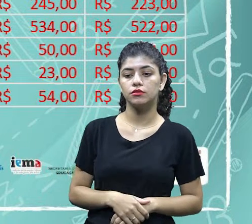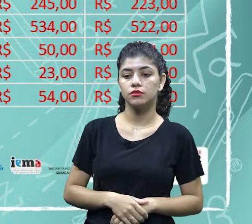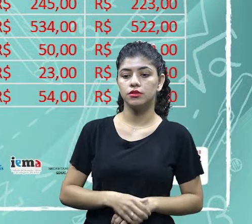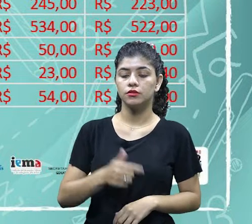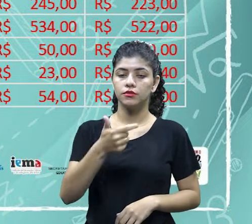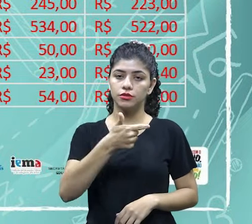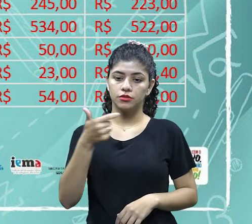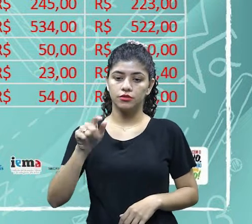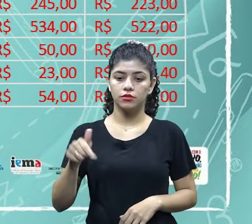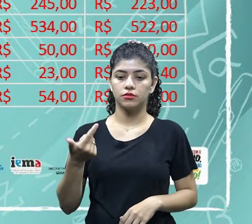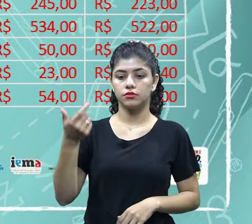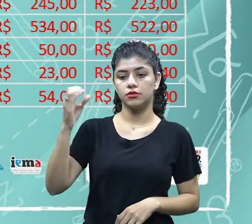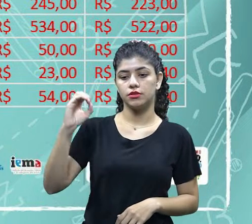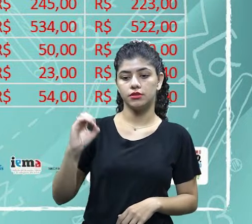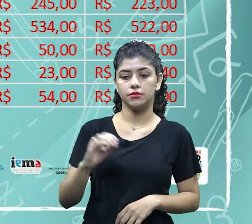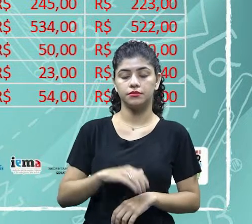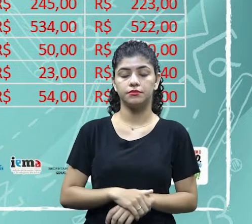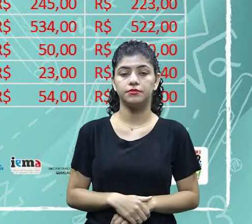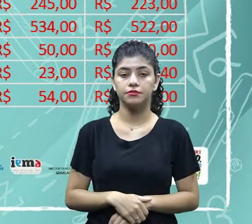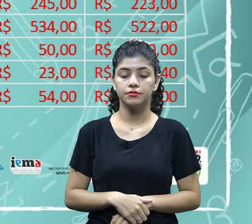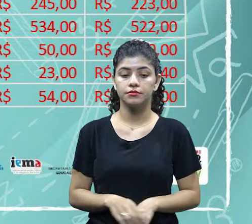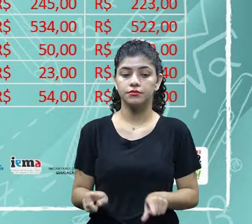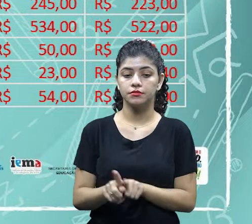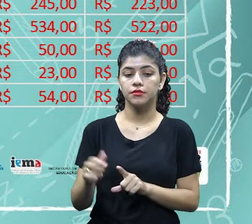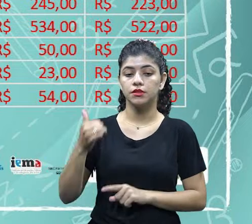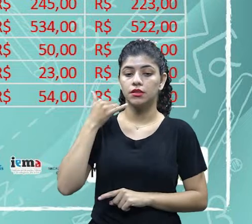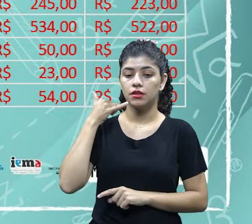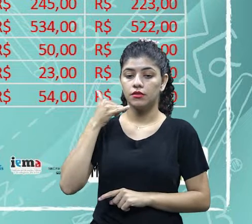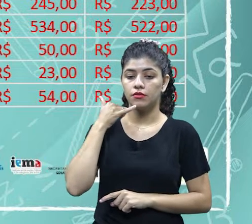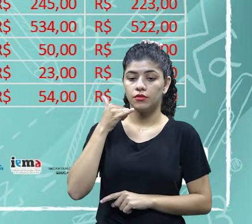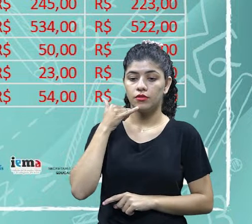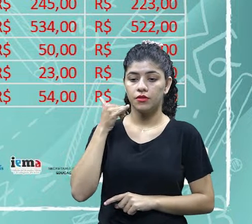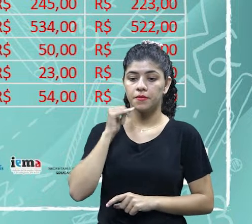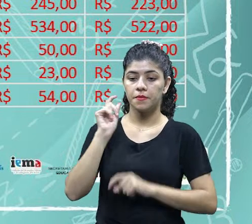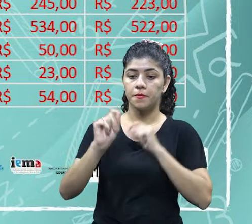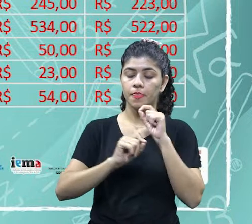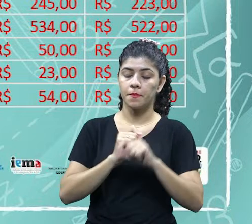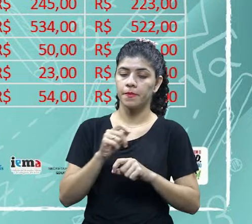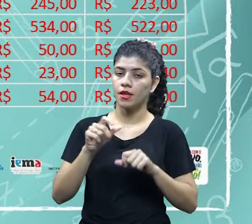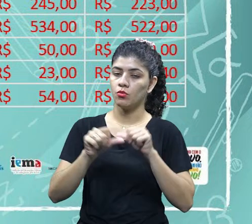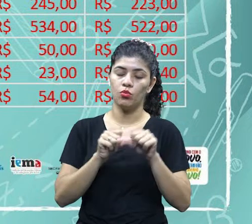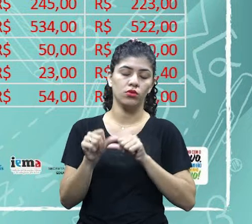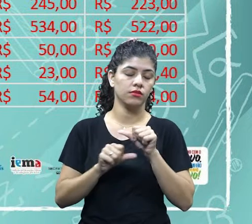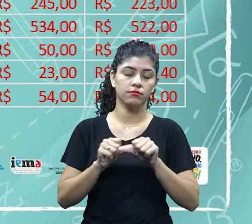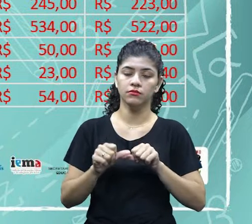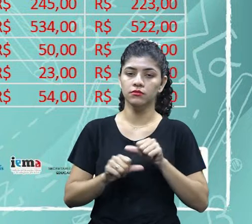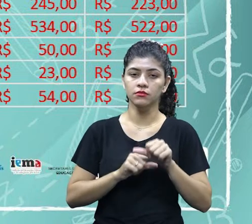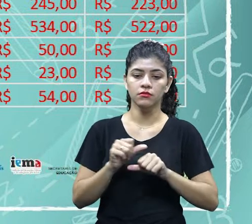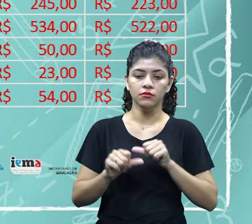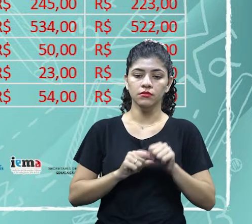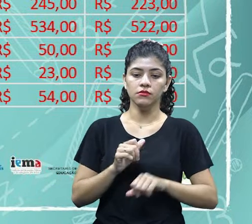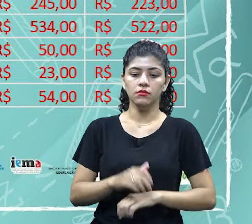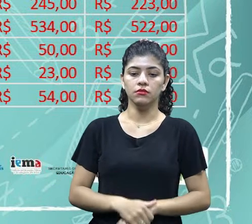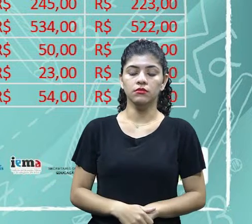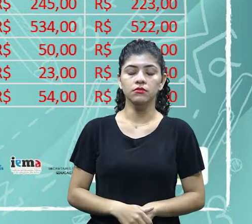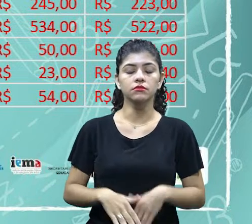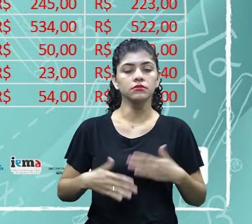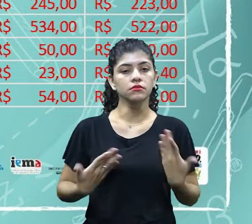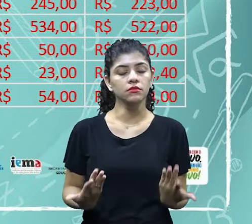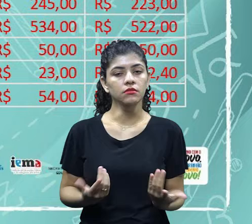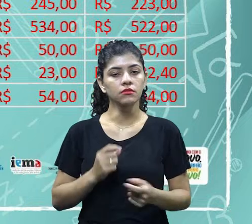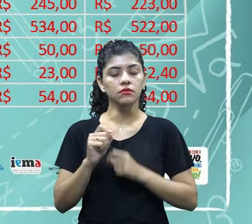foi 22,40. E telefone também foi uma despesa que não variou.